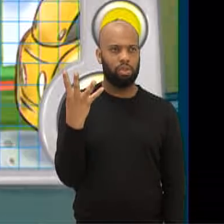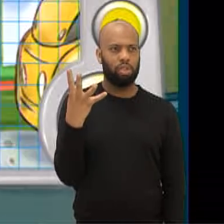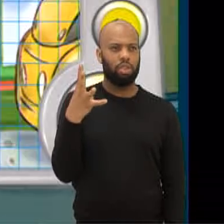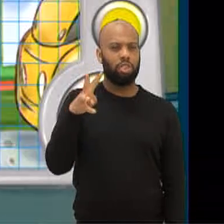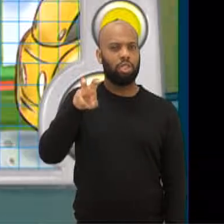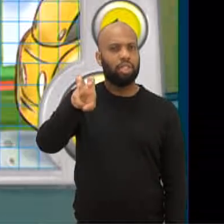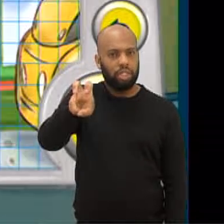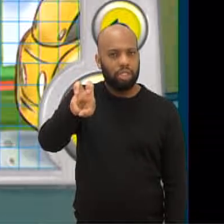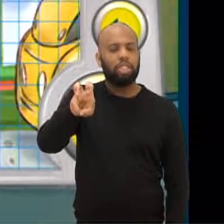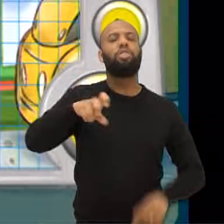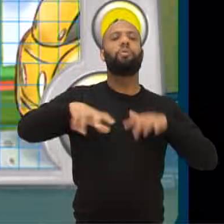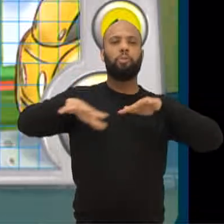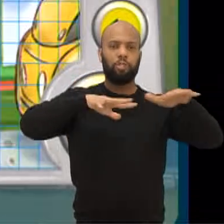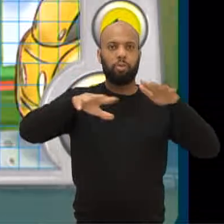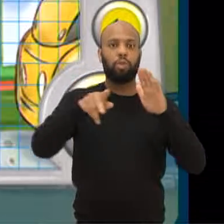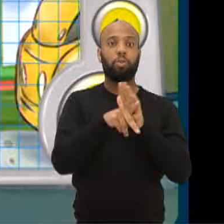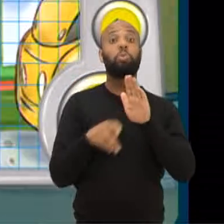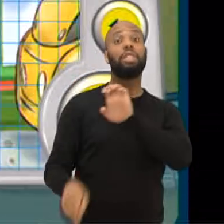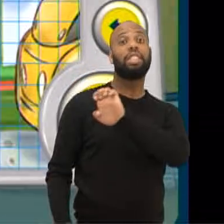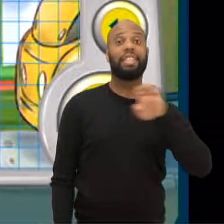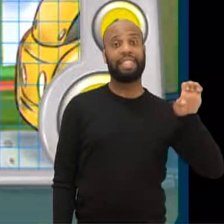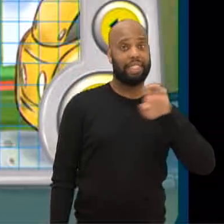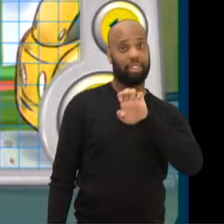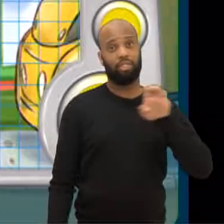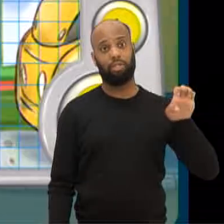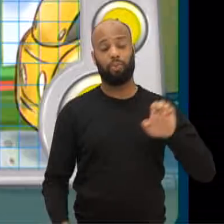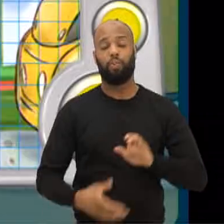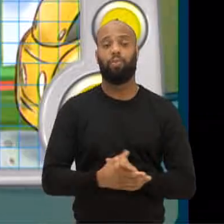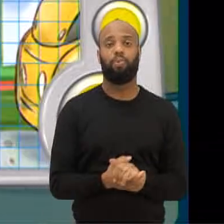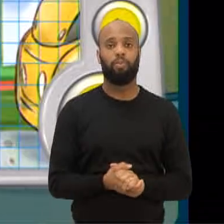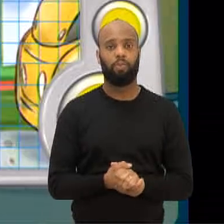4, 5 movimentos para a esquerda.